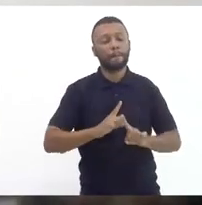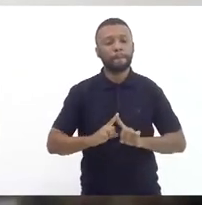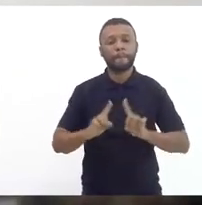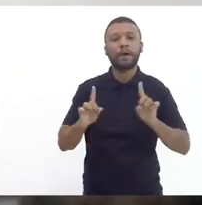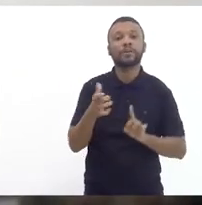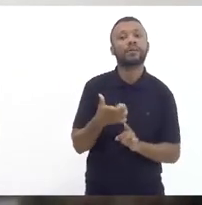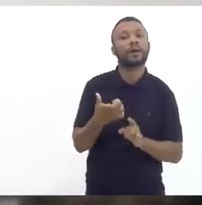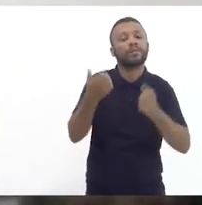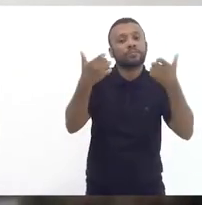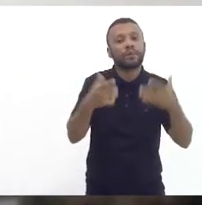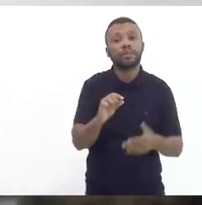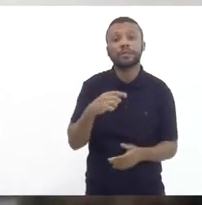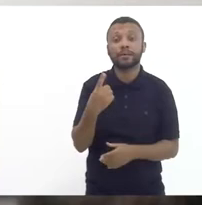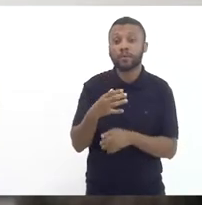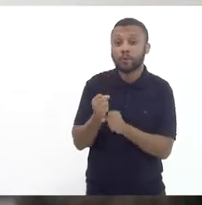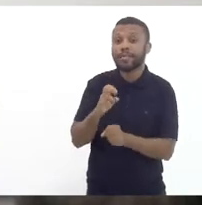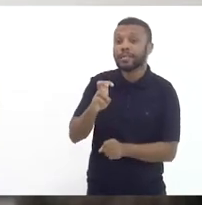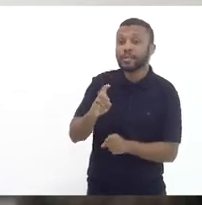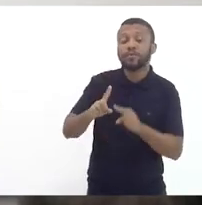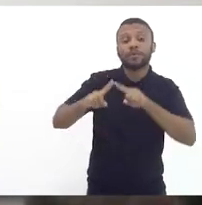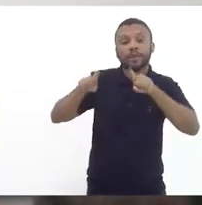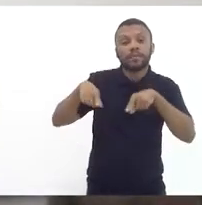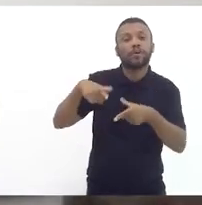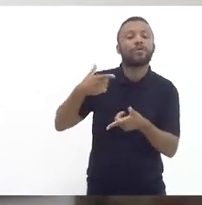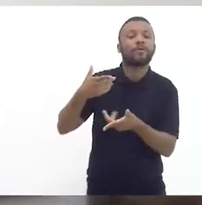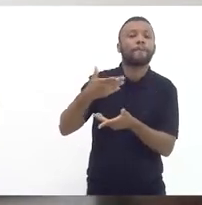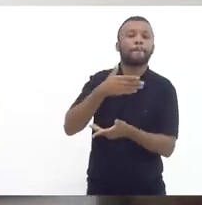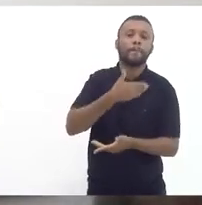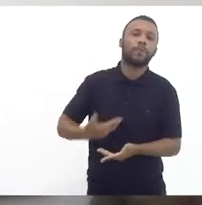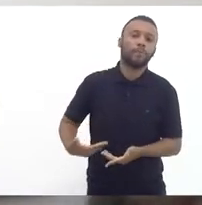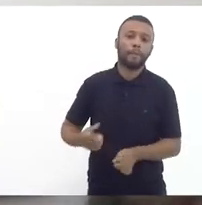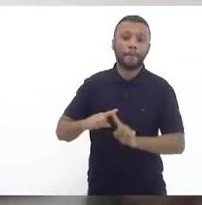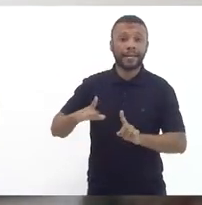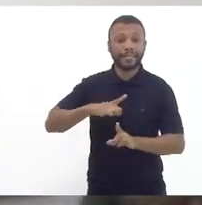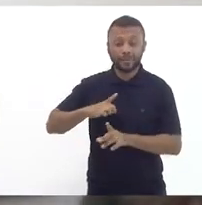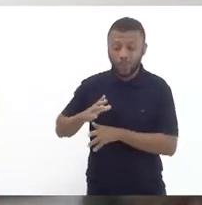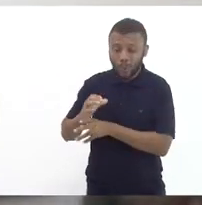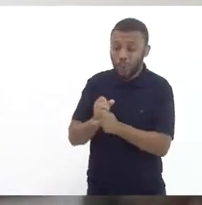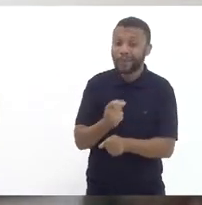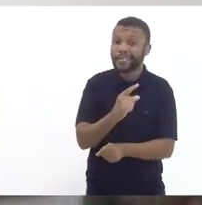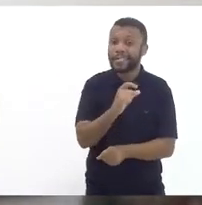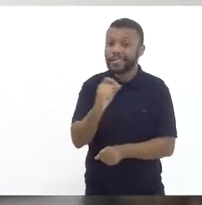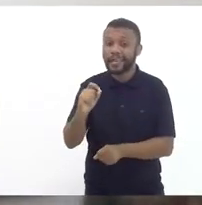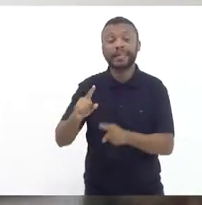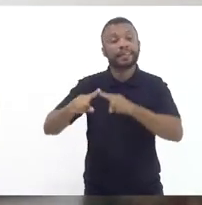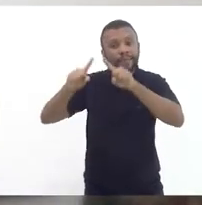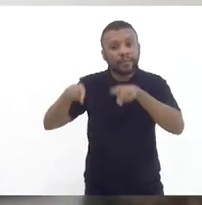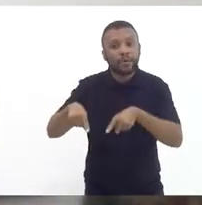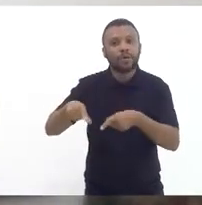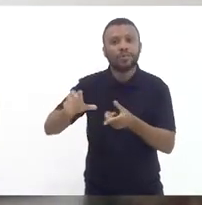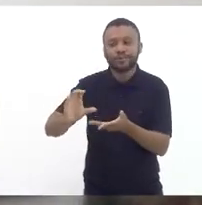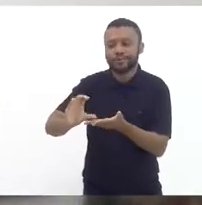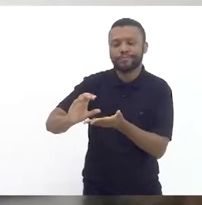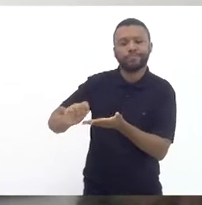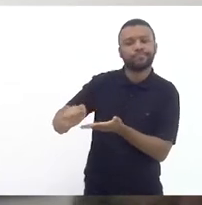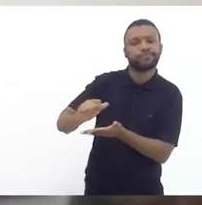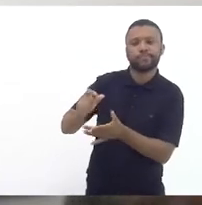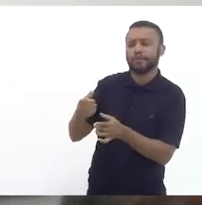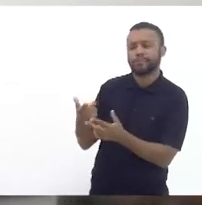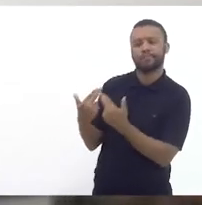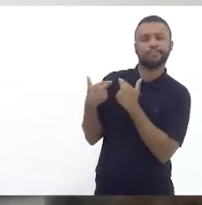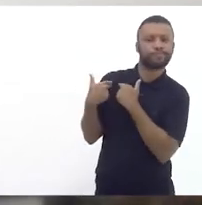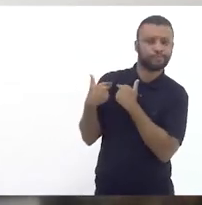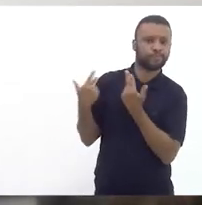seguinte, temos 5 servidores, mas temos mais de 100 servidores comissionados. Então, esses servidores não têm outra